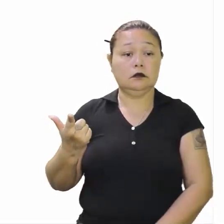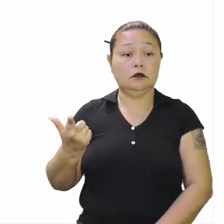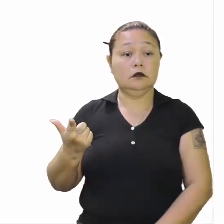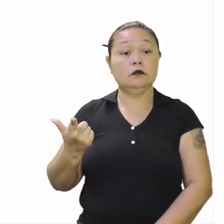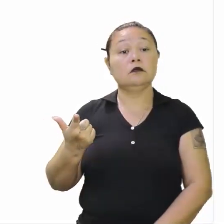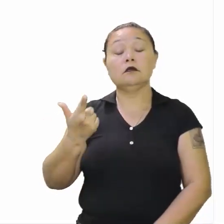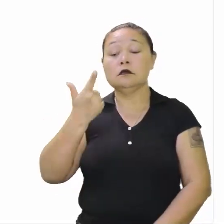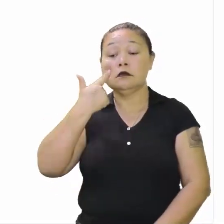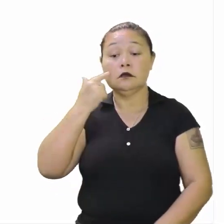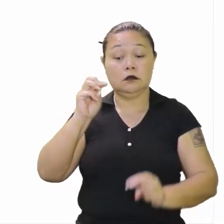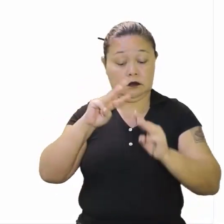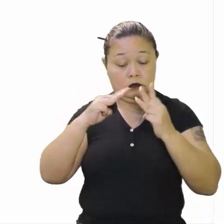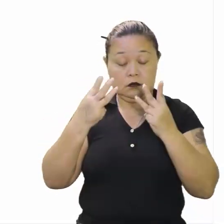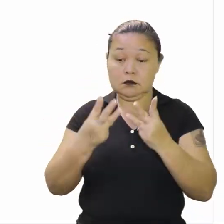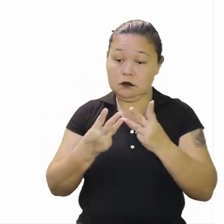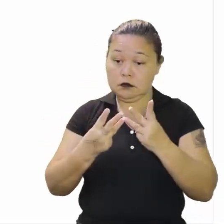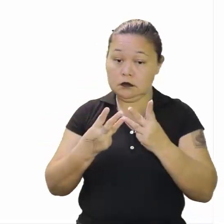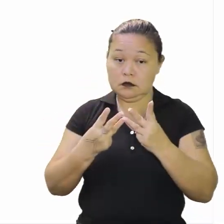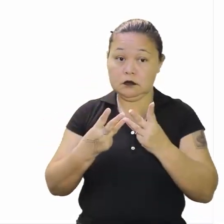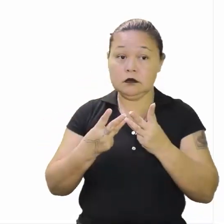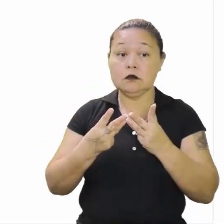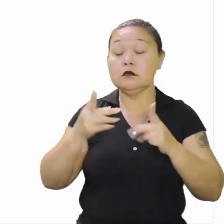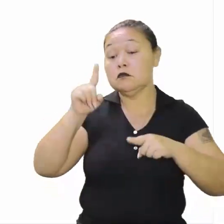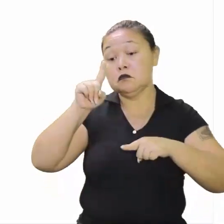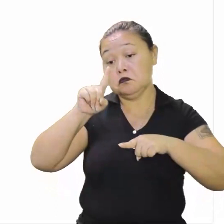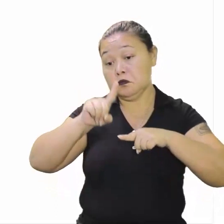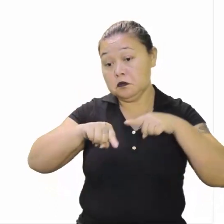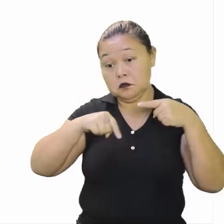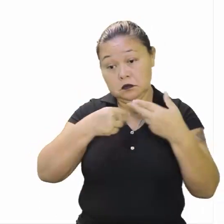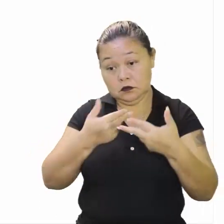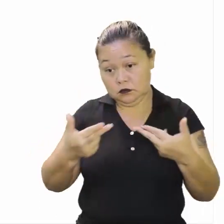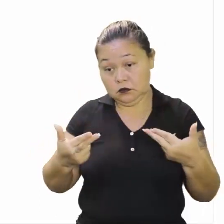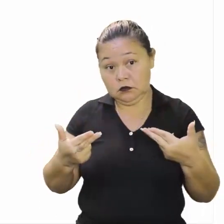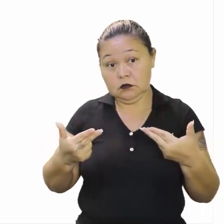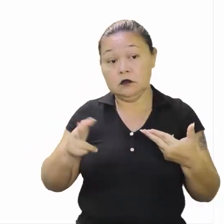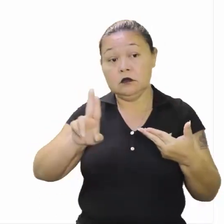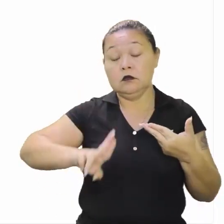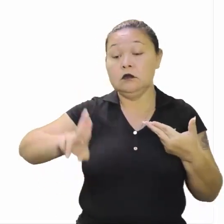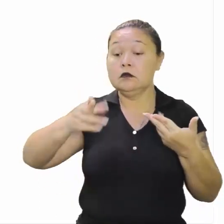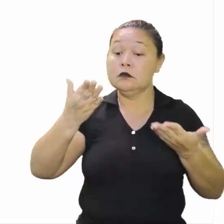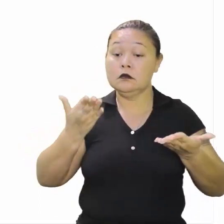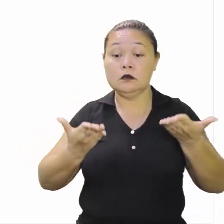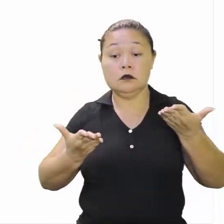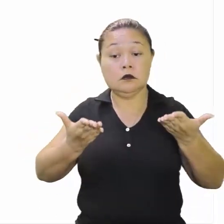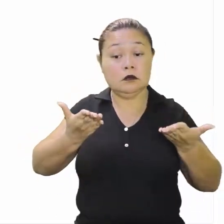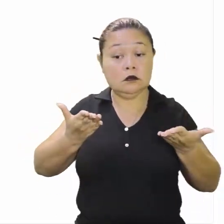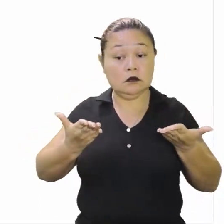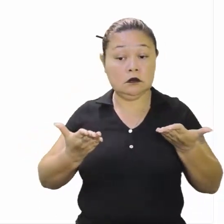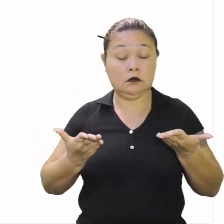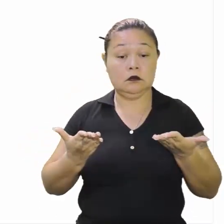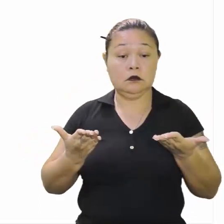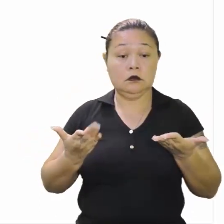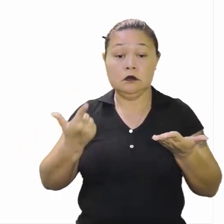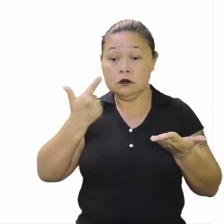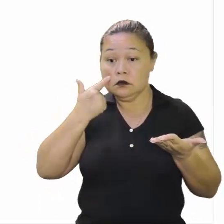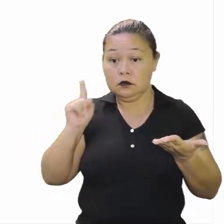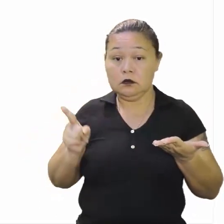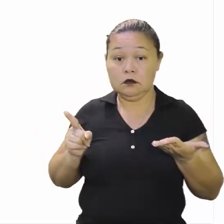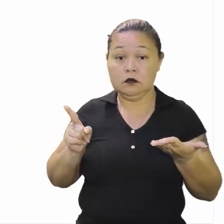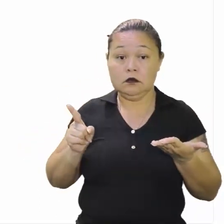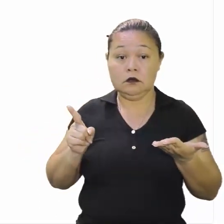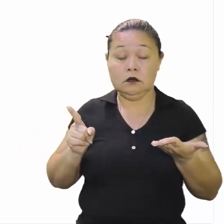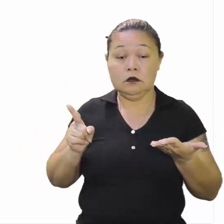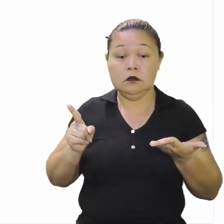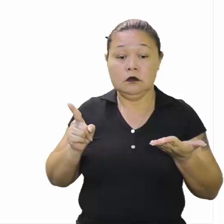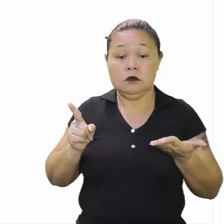Para medir a massa de um objeto, usa-se a balança. Tá vendo? Nós estamos vendo aqui.